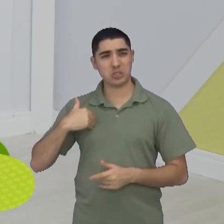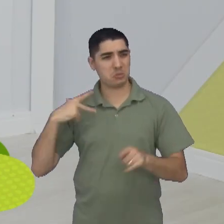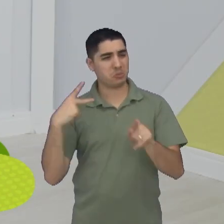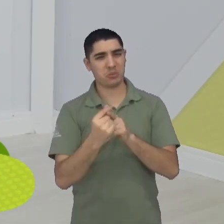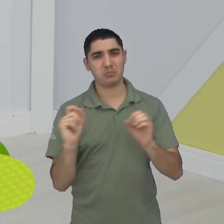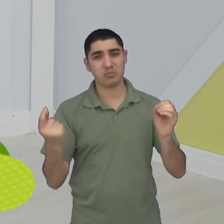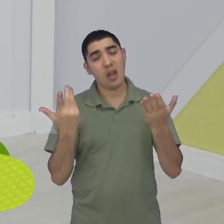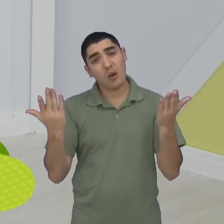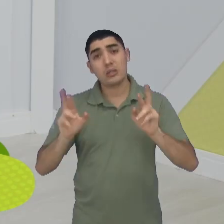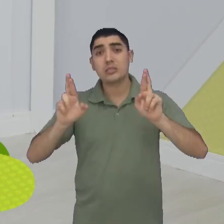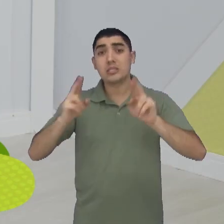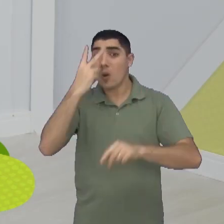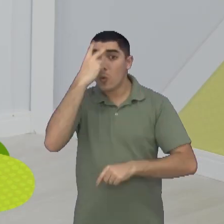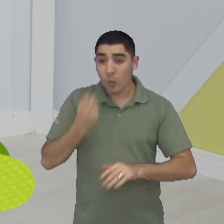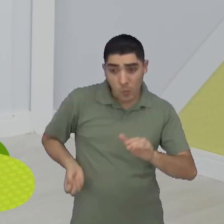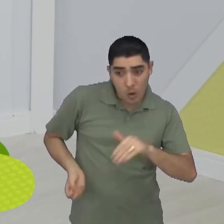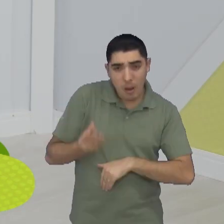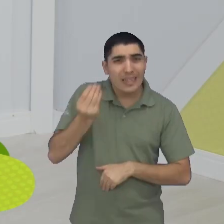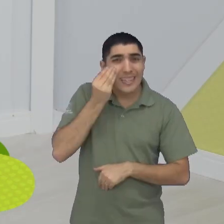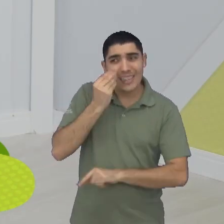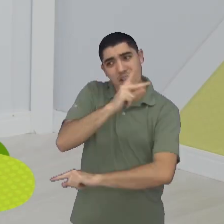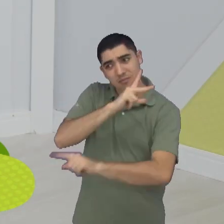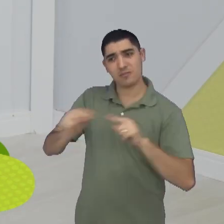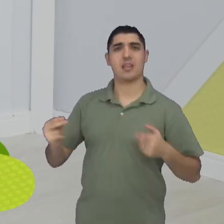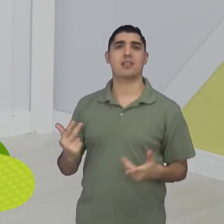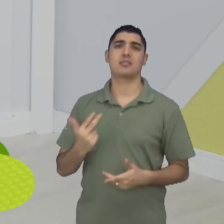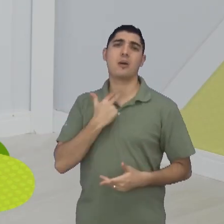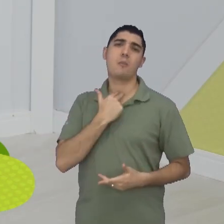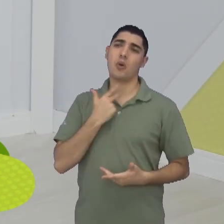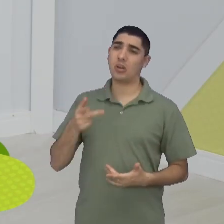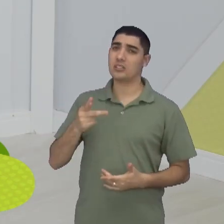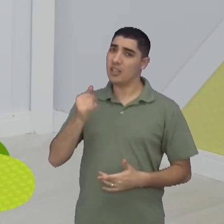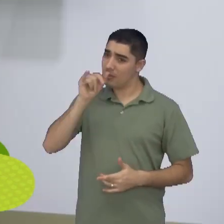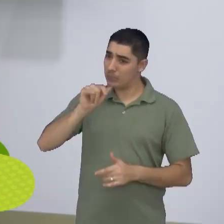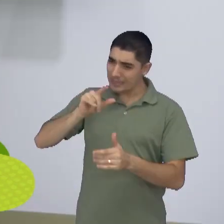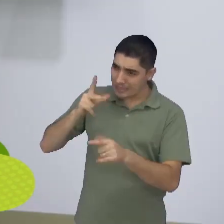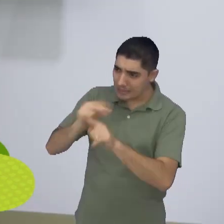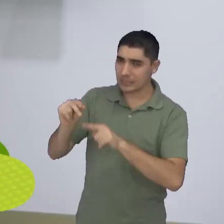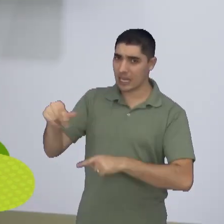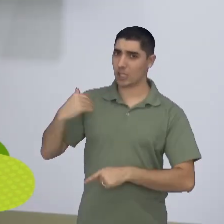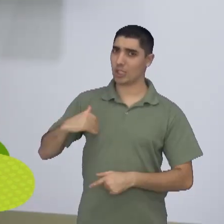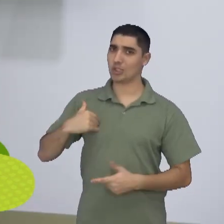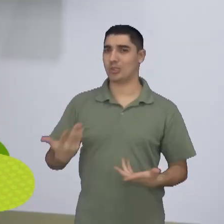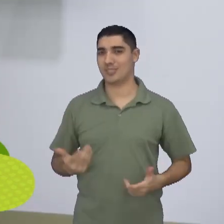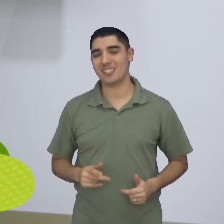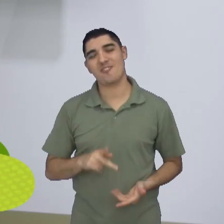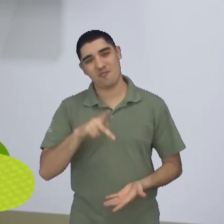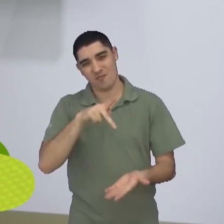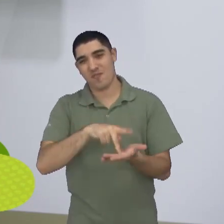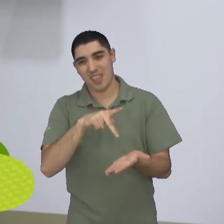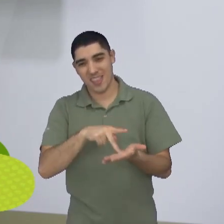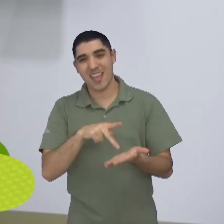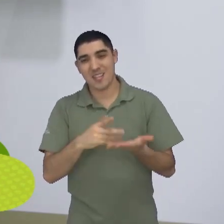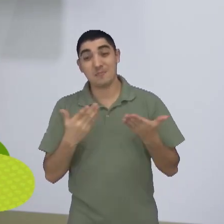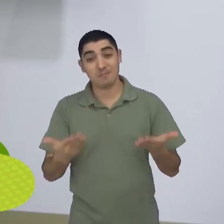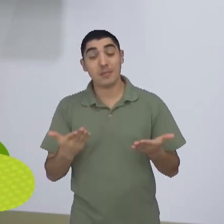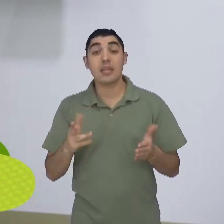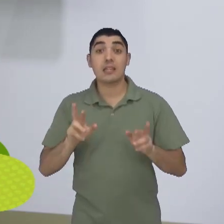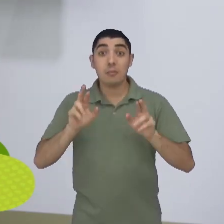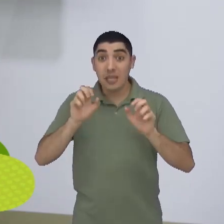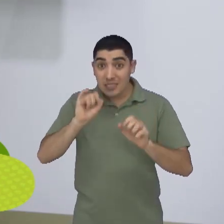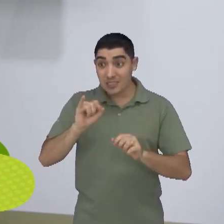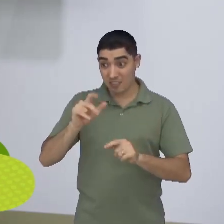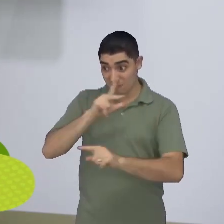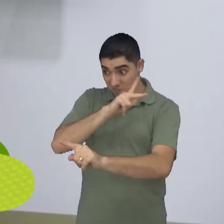né? A vitória tem que vir no goalball e roubar a medalha das argentinas, Paulo. Com certeza, Bruno. E o melhor de tudo, né? Ganhar da